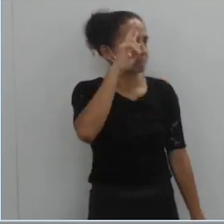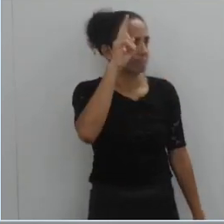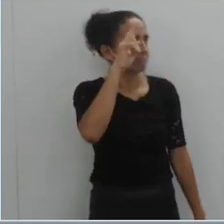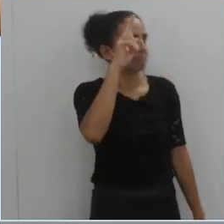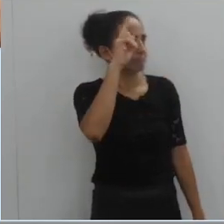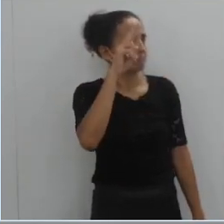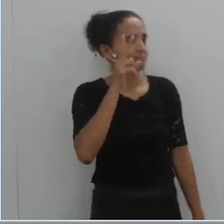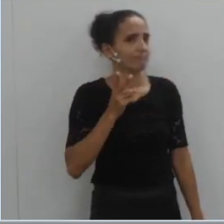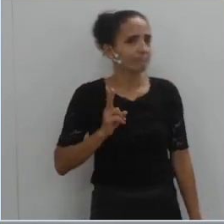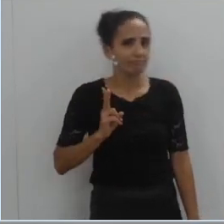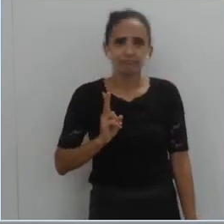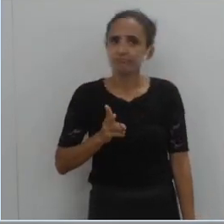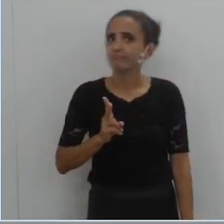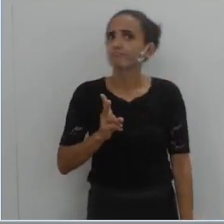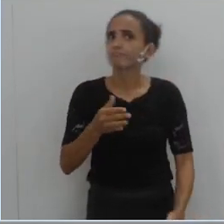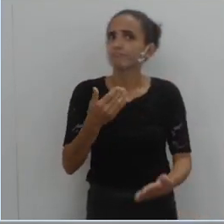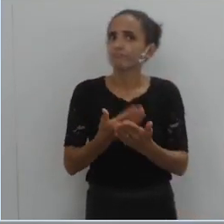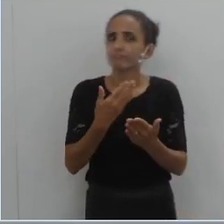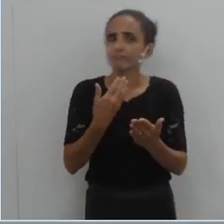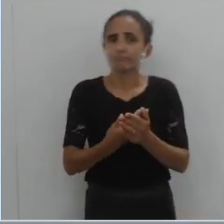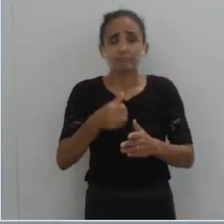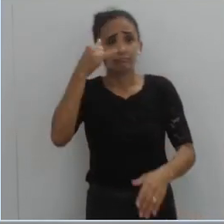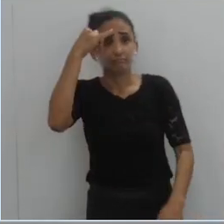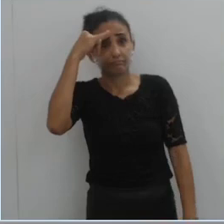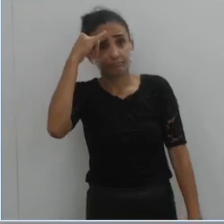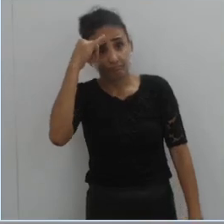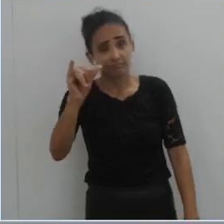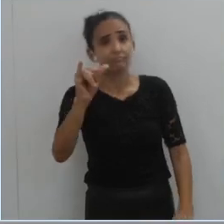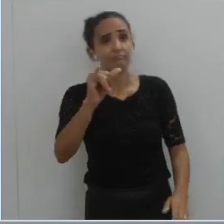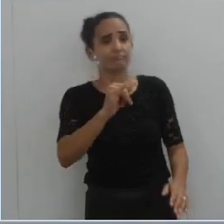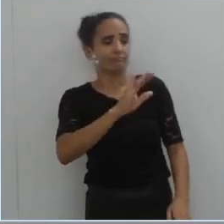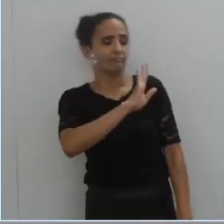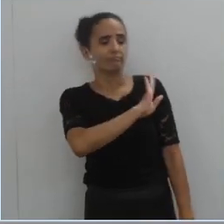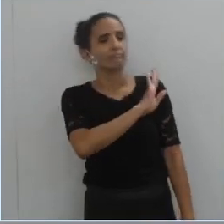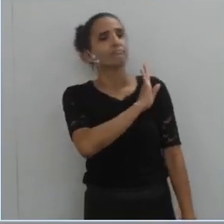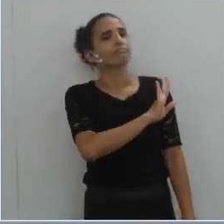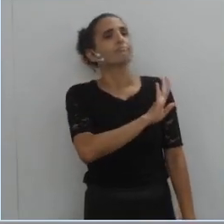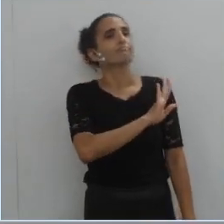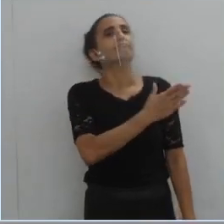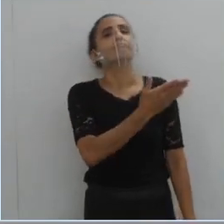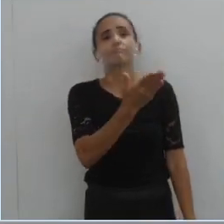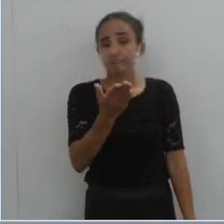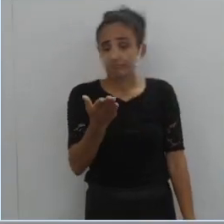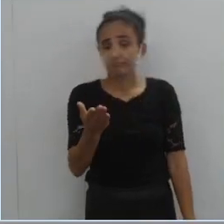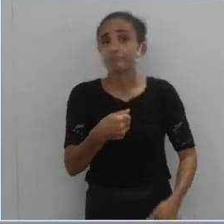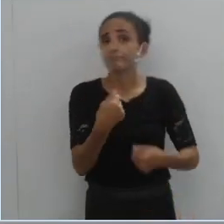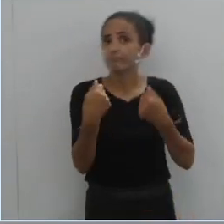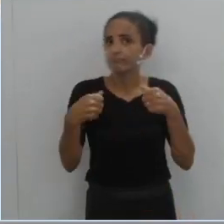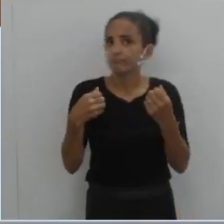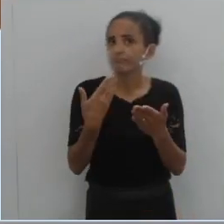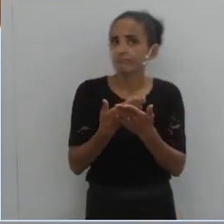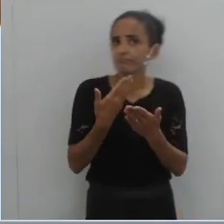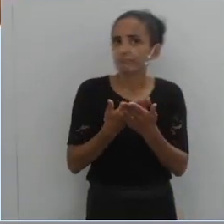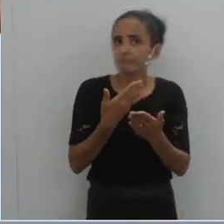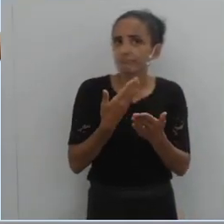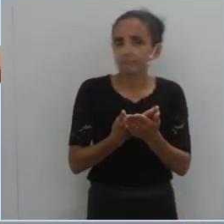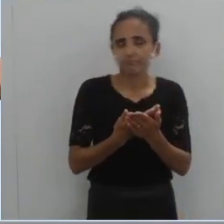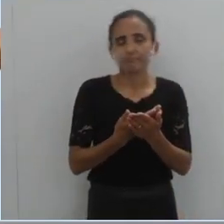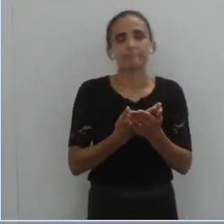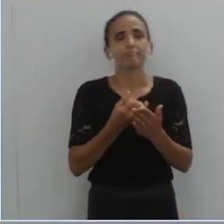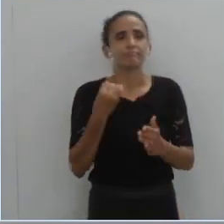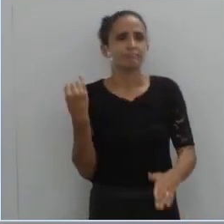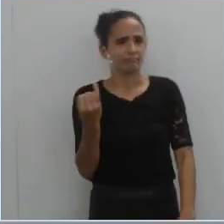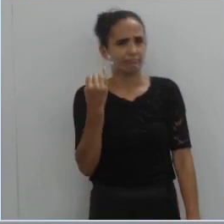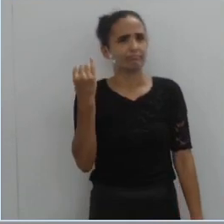não repetir no presente. Isso mesmo. O estudo da história é